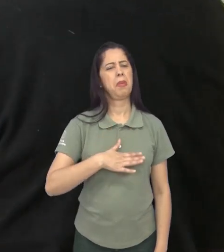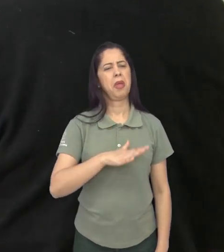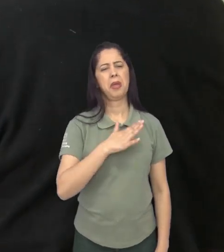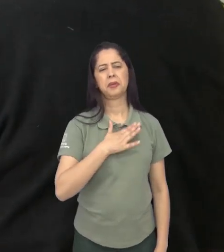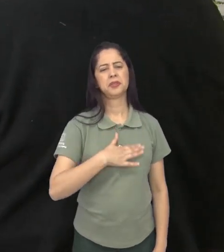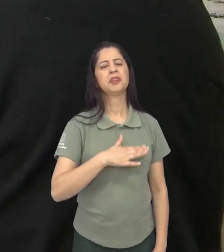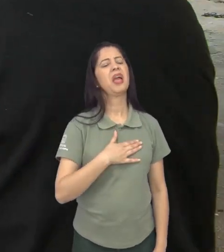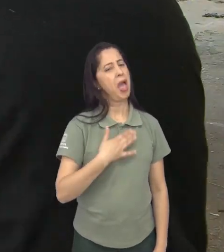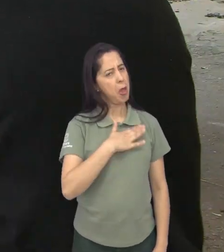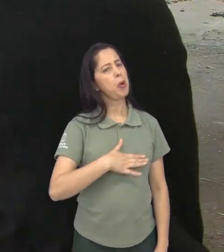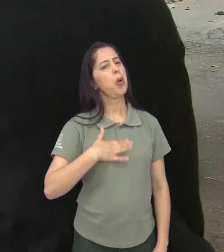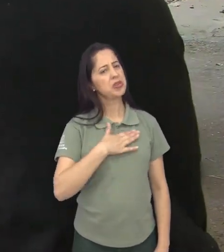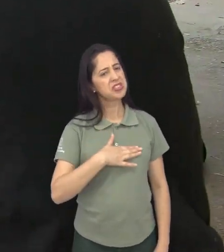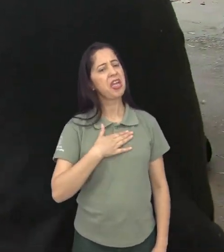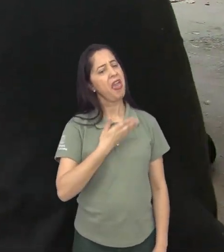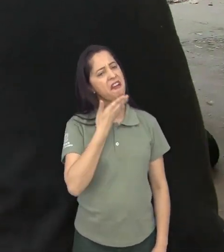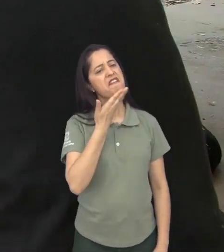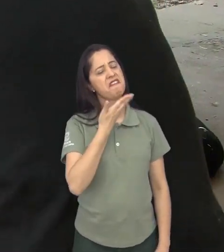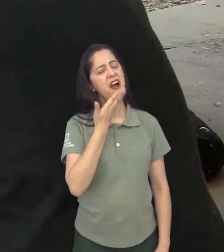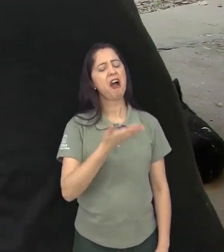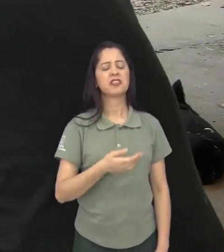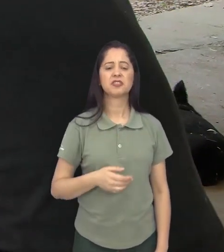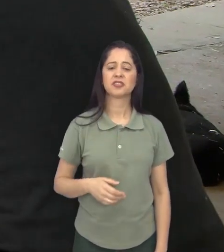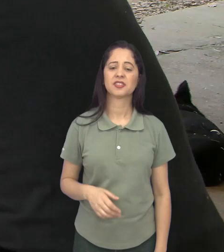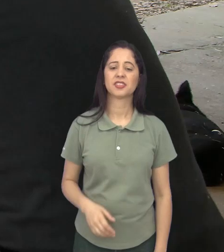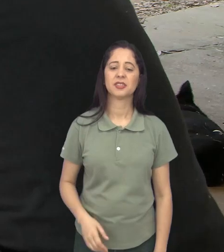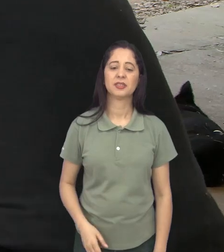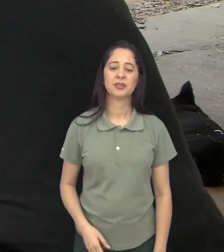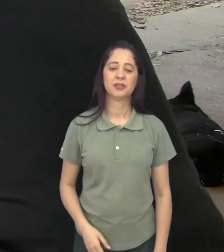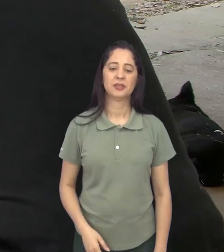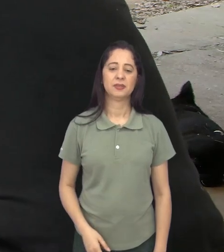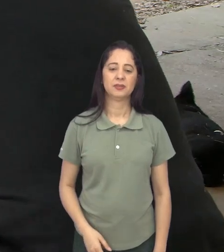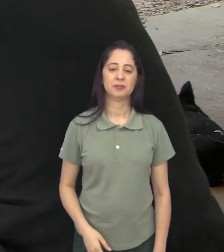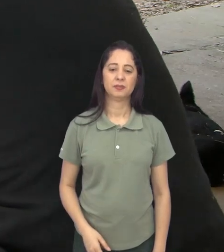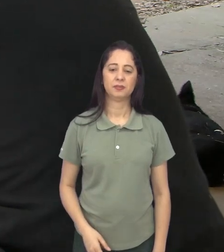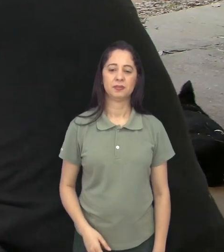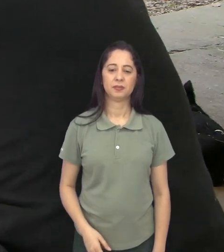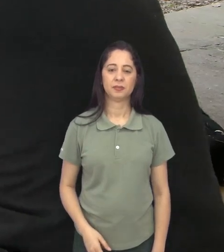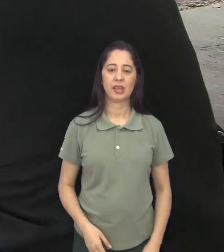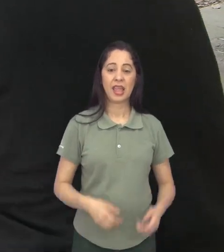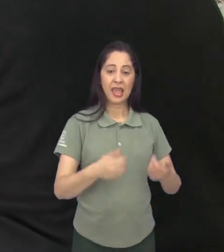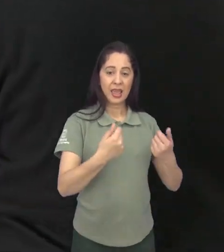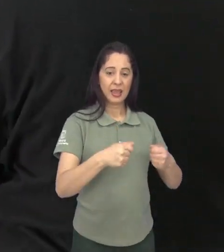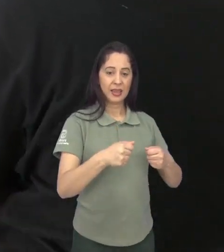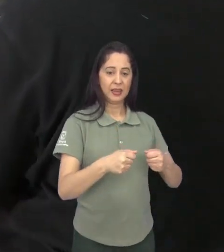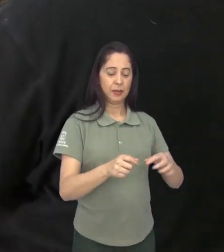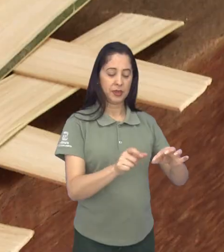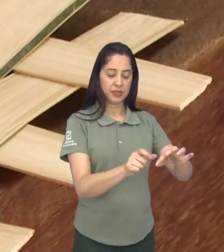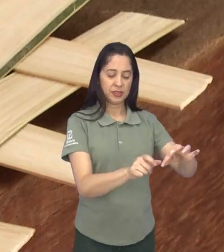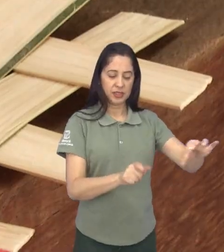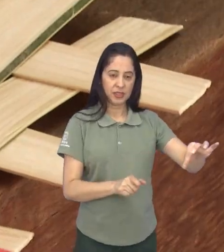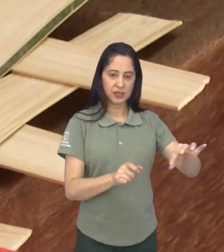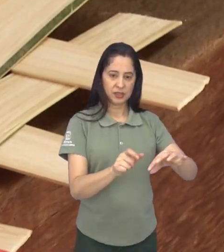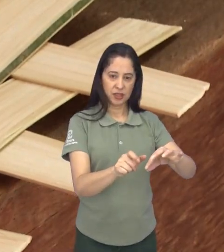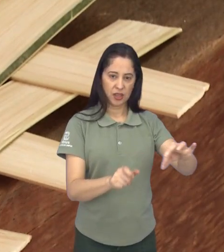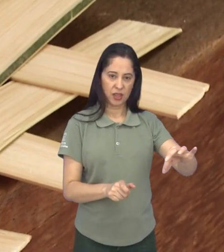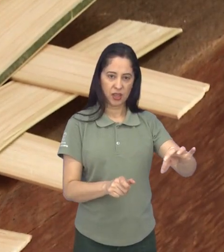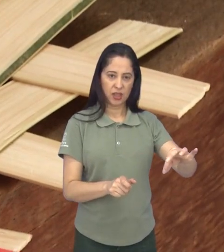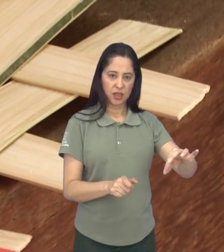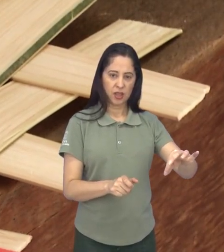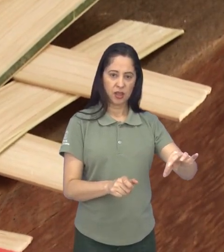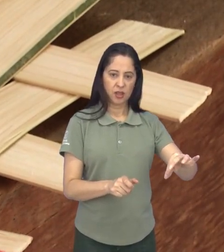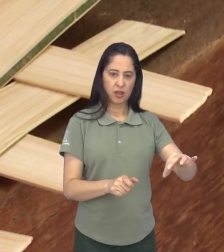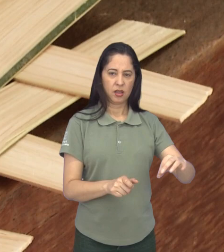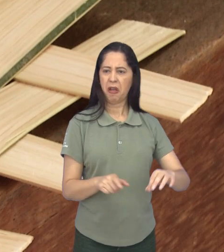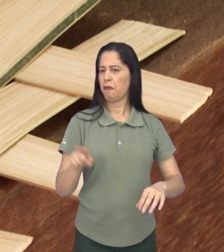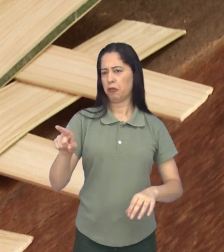Bem tranquilo. Né? Bem tranquilo, gostei. Né? Uhum. Organiza. Eles têm que ficar aqui com alinhar? Um